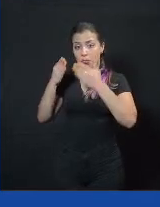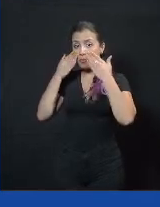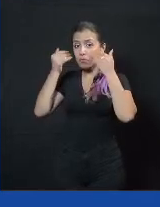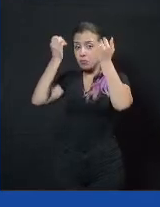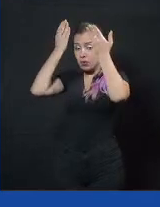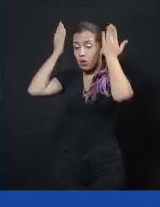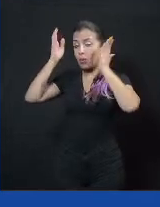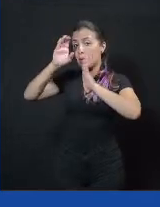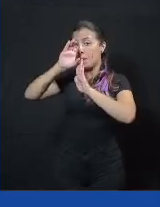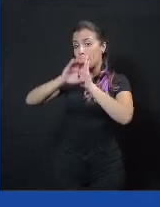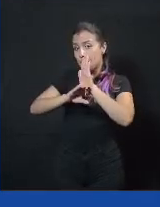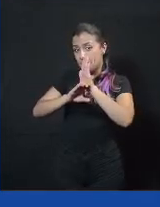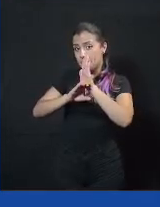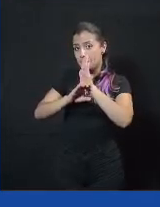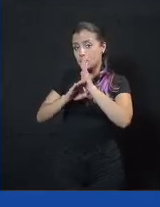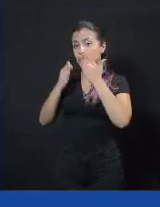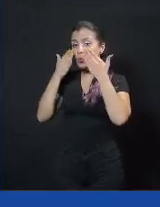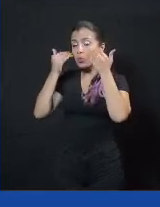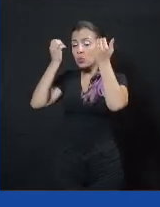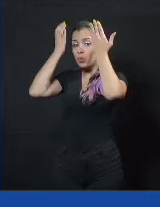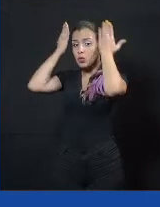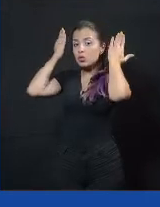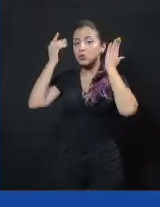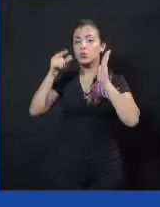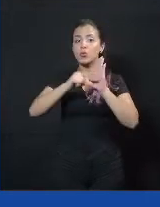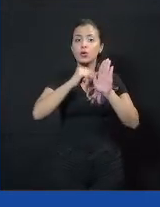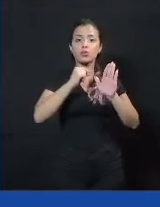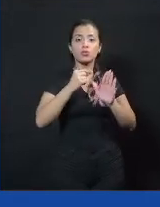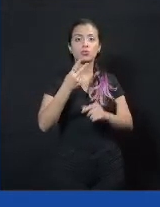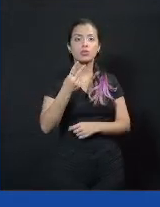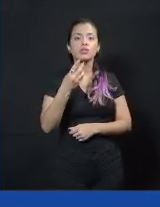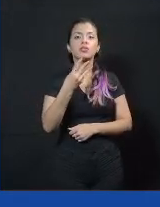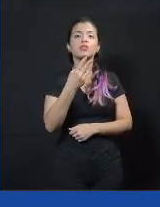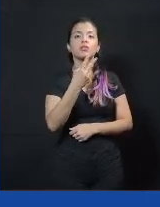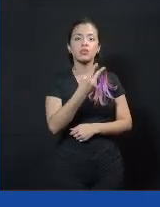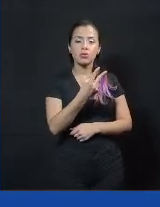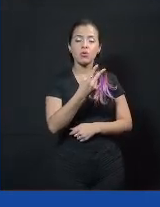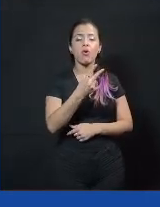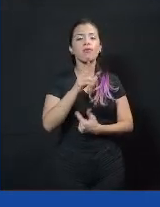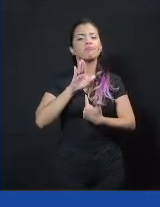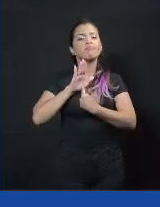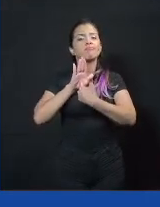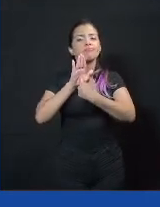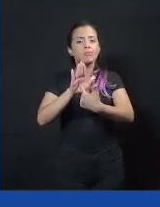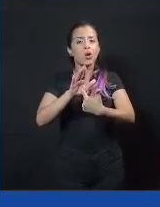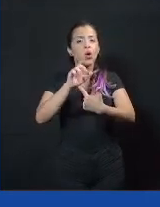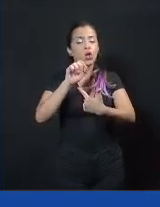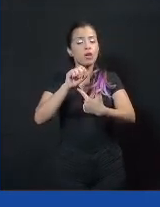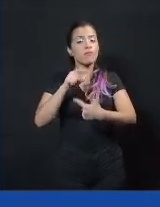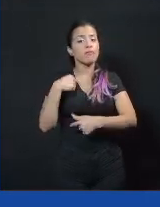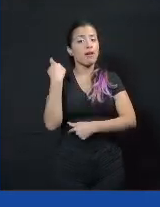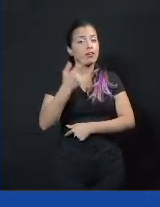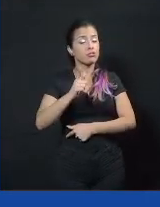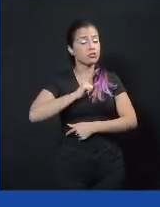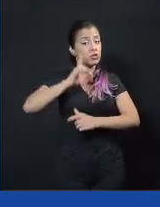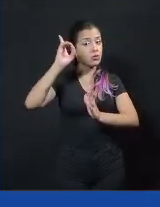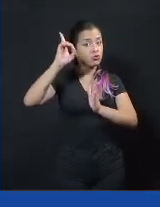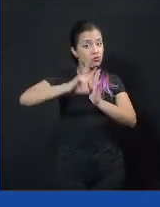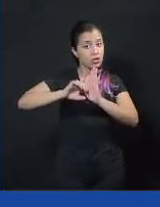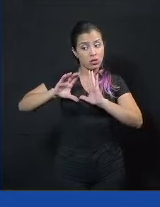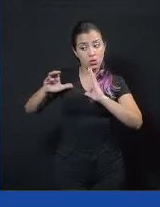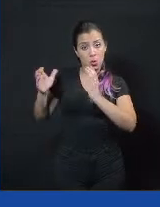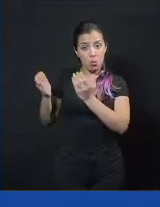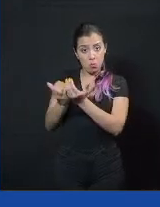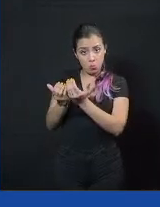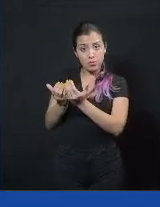em artigo 232, garante a nós, as nossas comunidades e nossas organizações próprias,